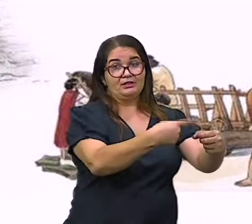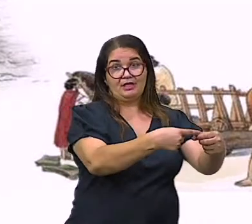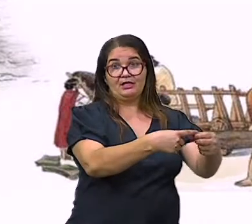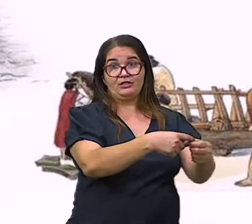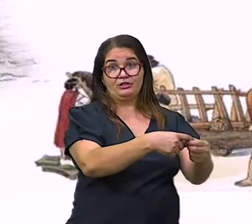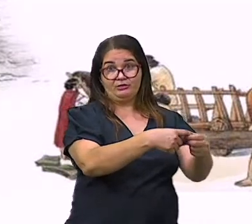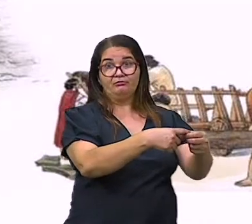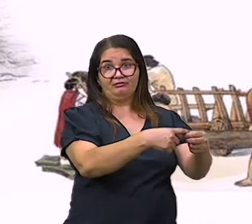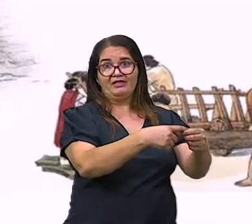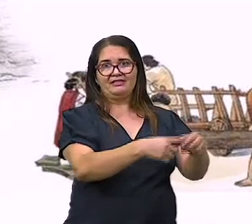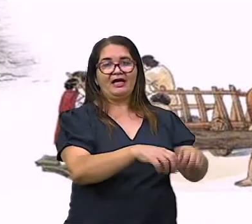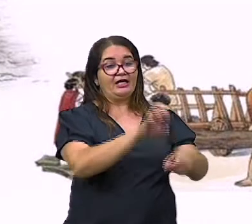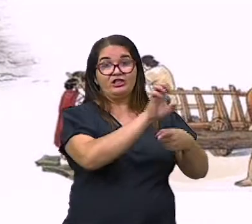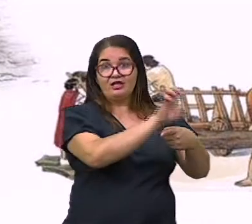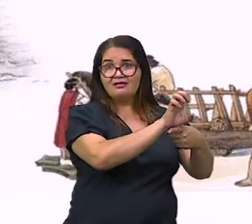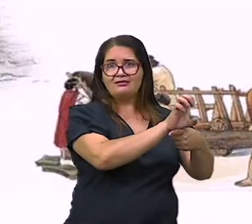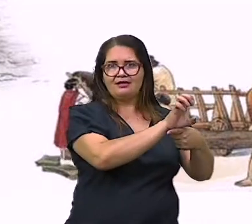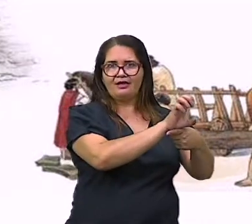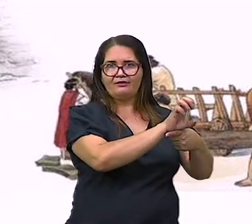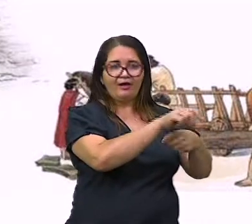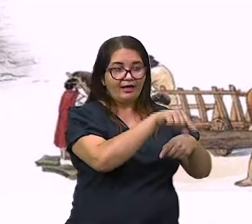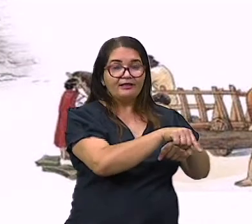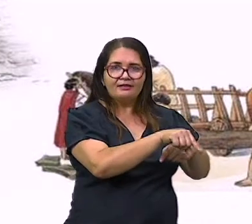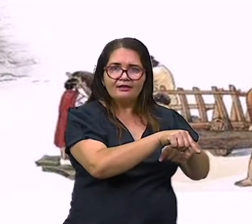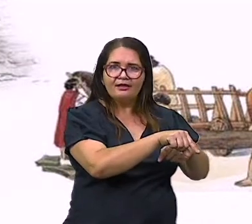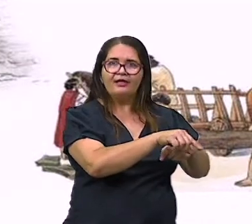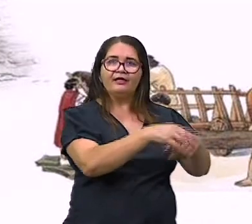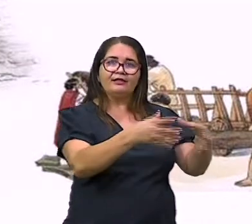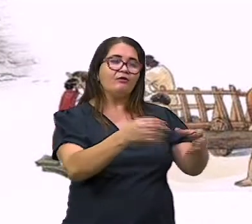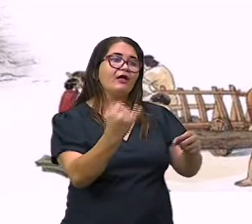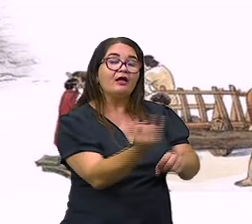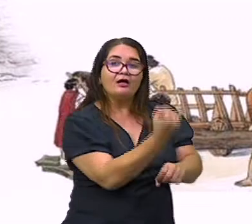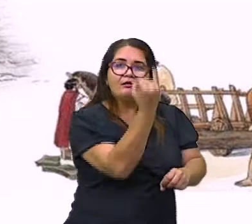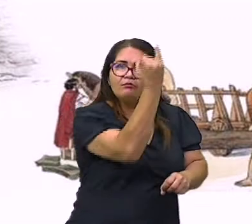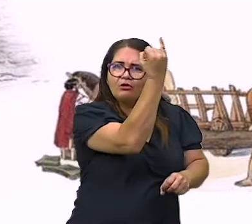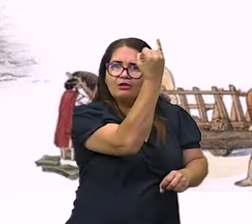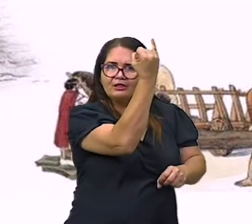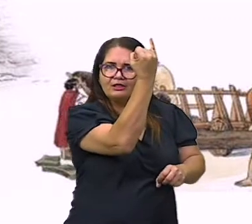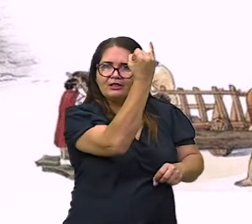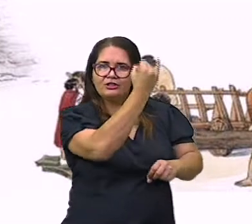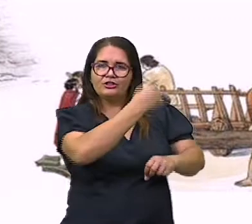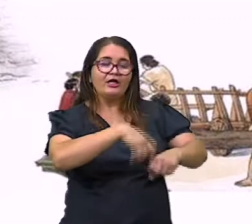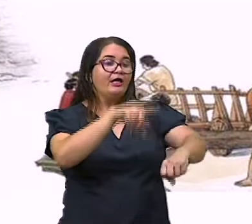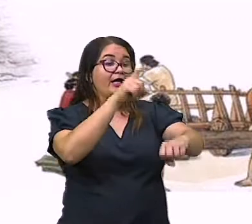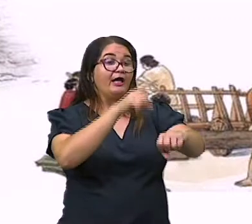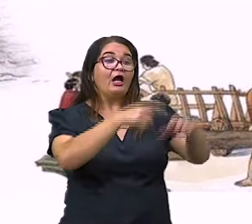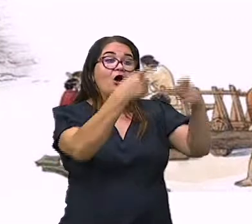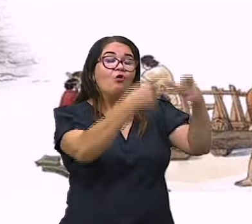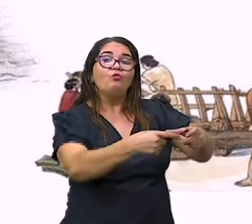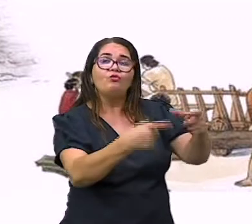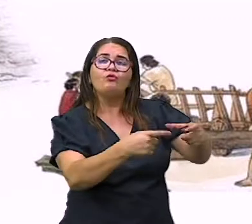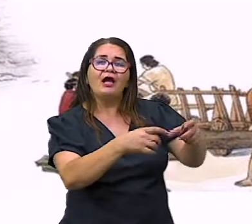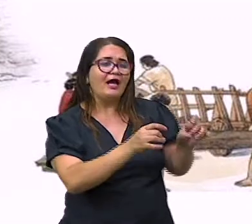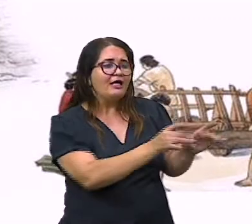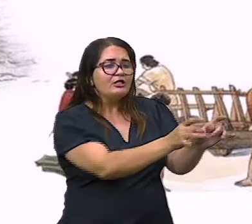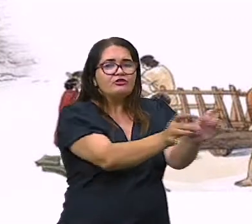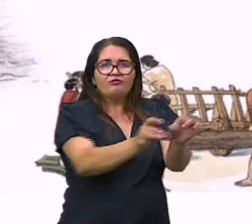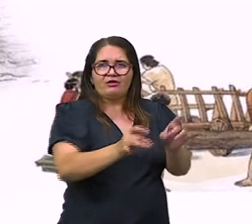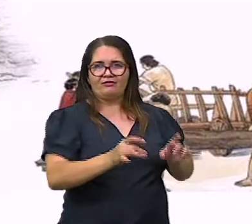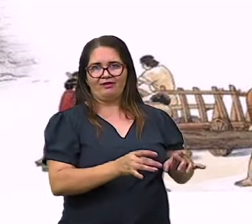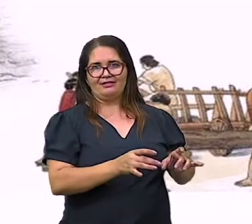rei. Tinham como fonte de escrita um silabário, ou seja, símbolos que